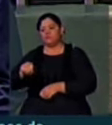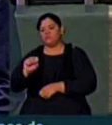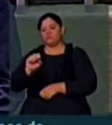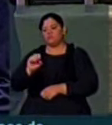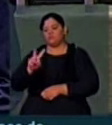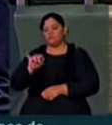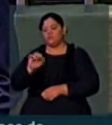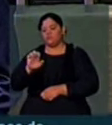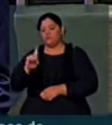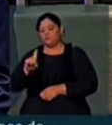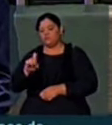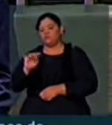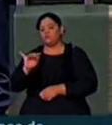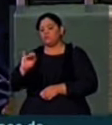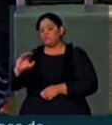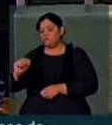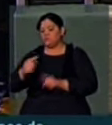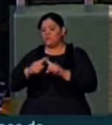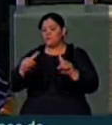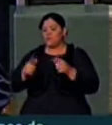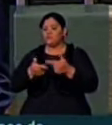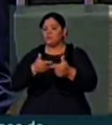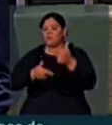o problema continua.